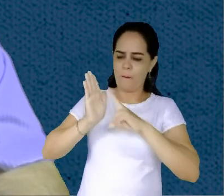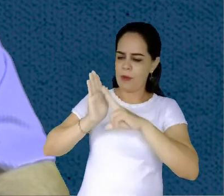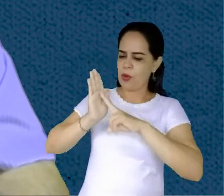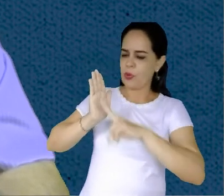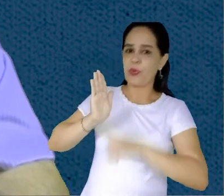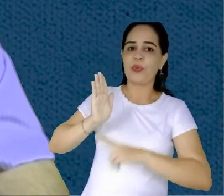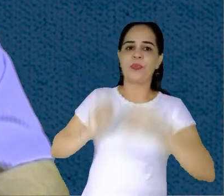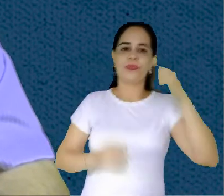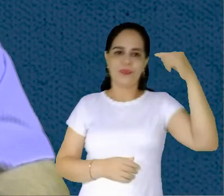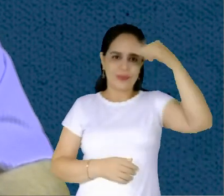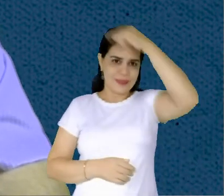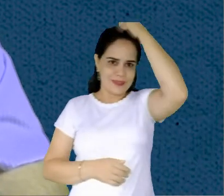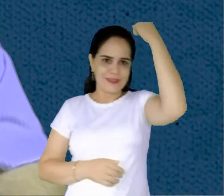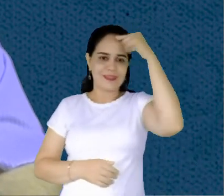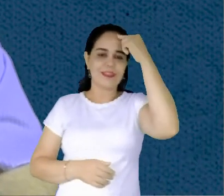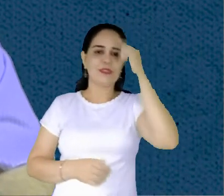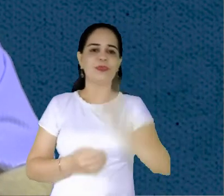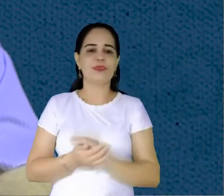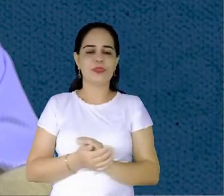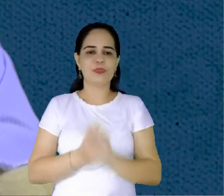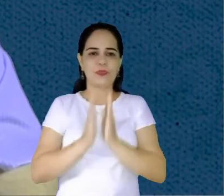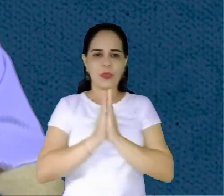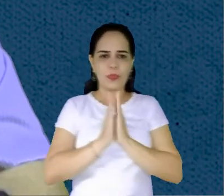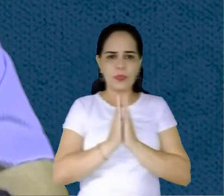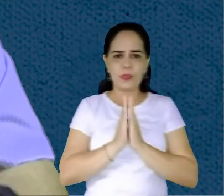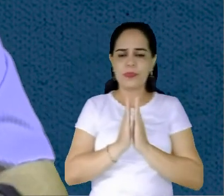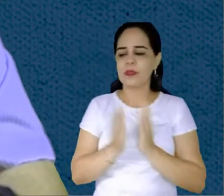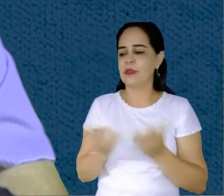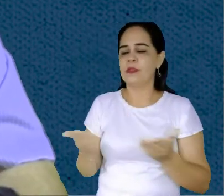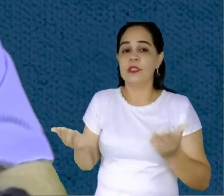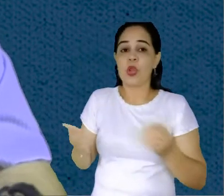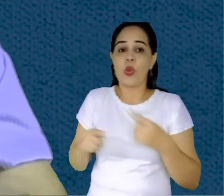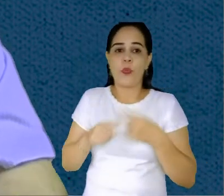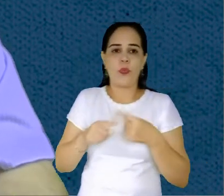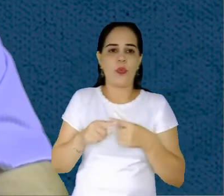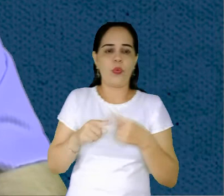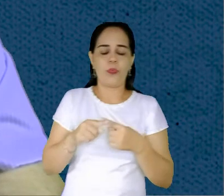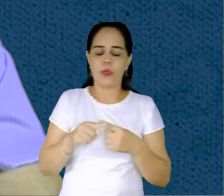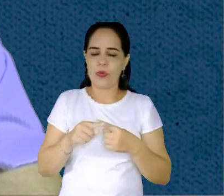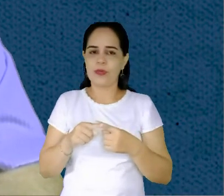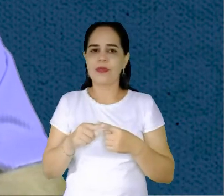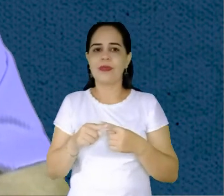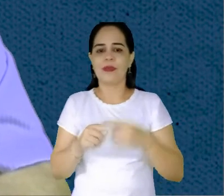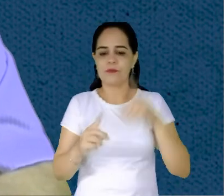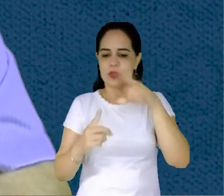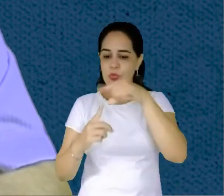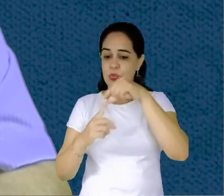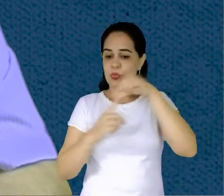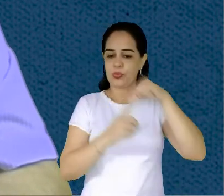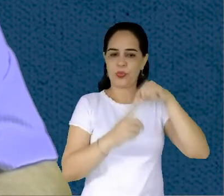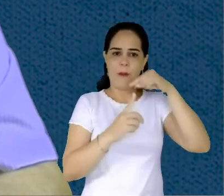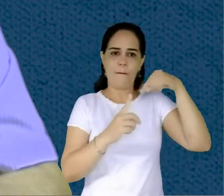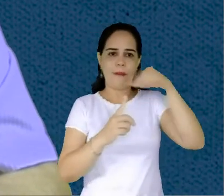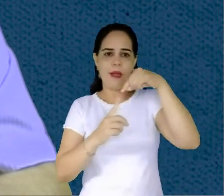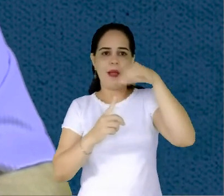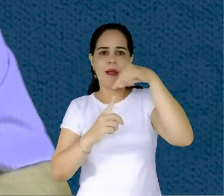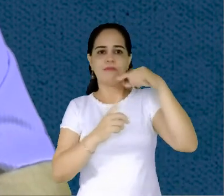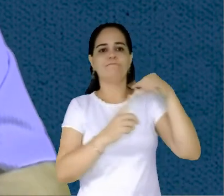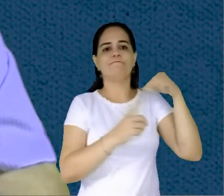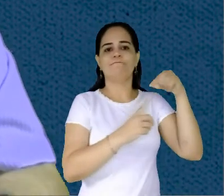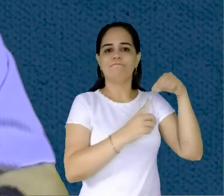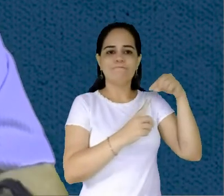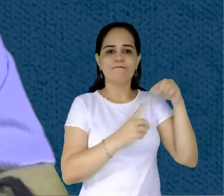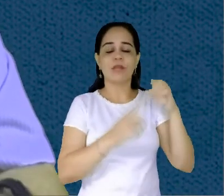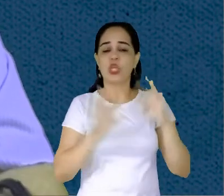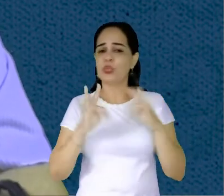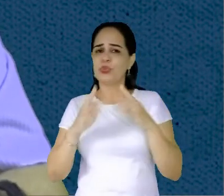na igreja vão se canonizando todos aqueles que apresentam que apresentam sinais de